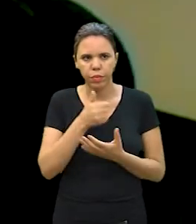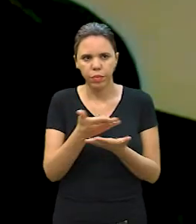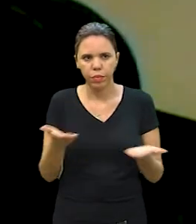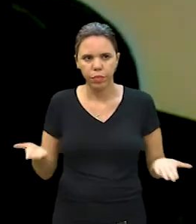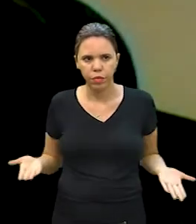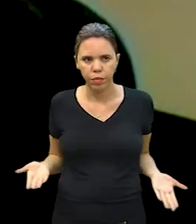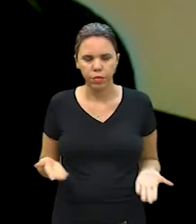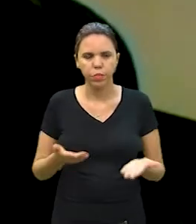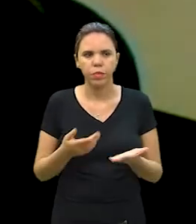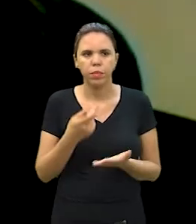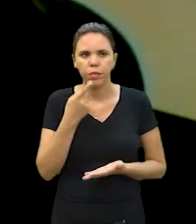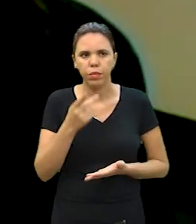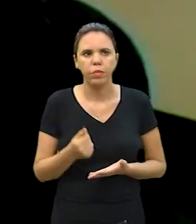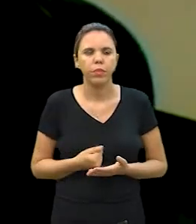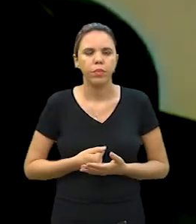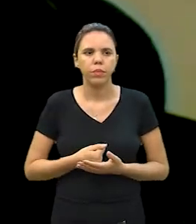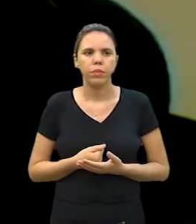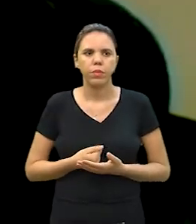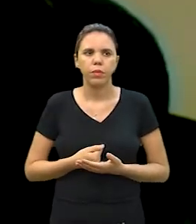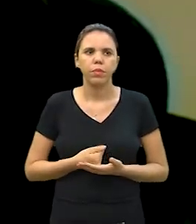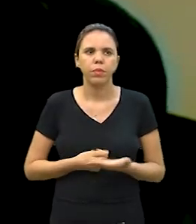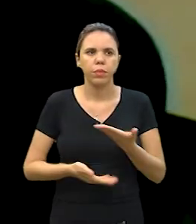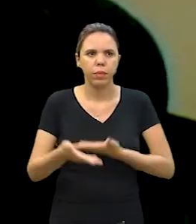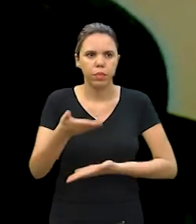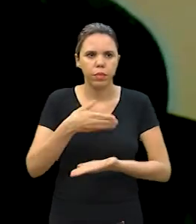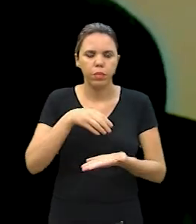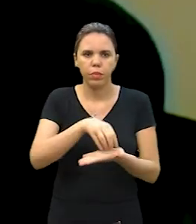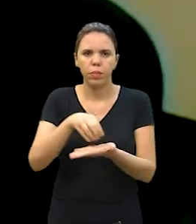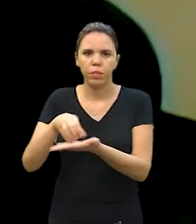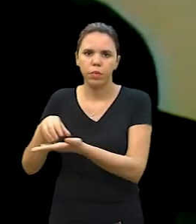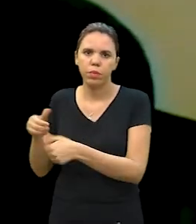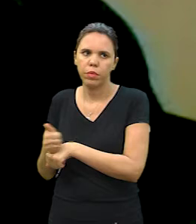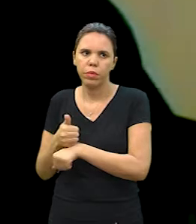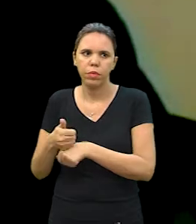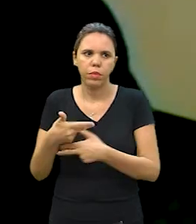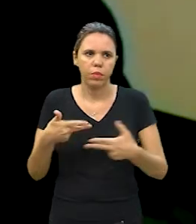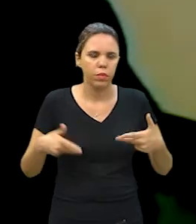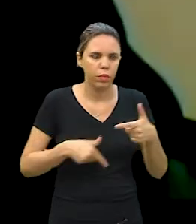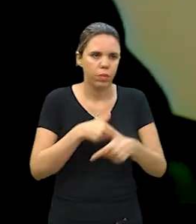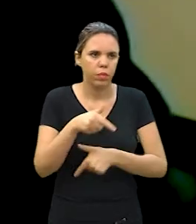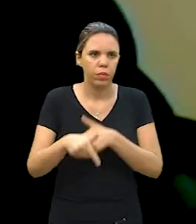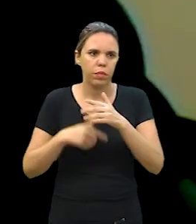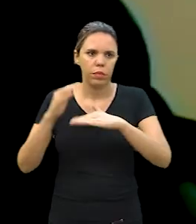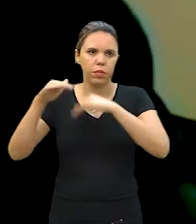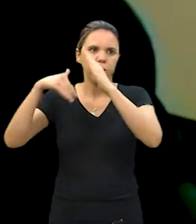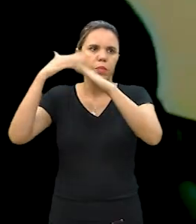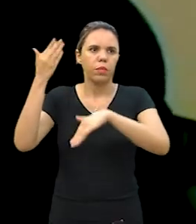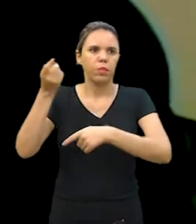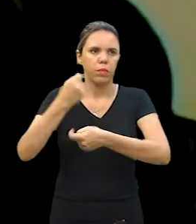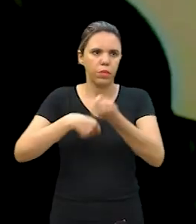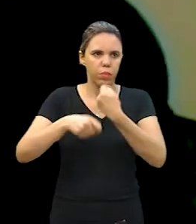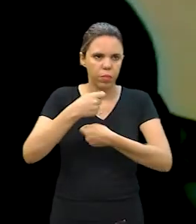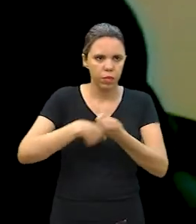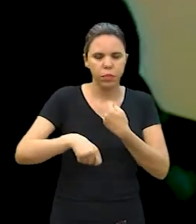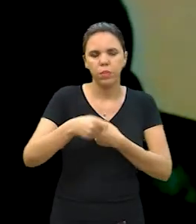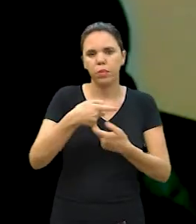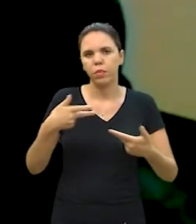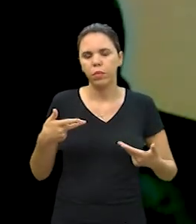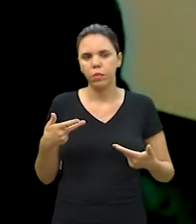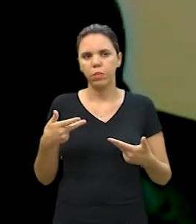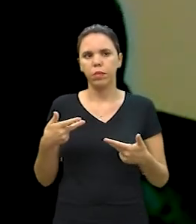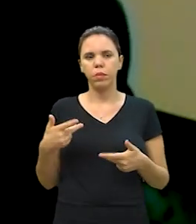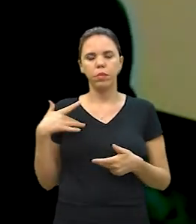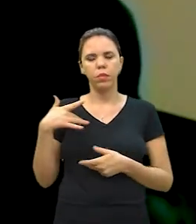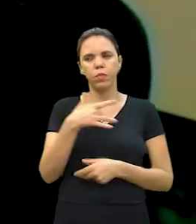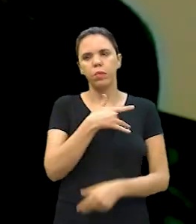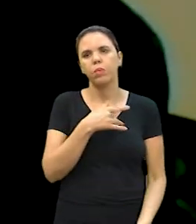da mulher, a gente está falando de intersetorialidade, ou seja, trabalhar desenvolvimento econômico